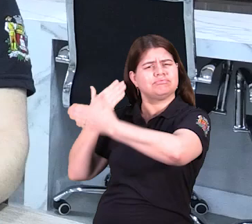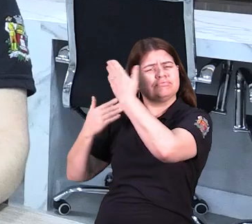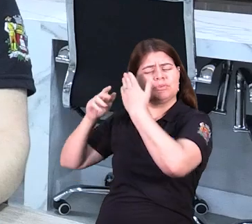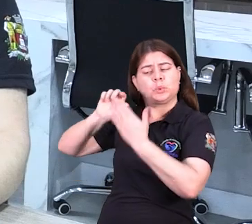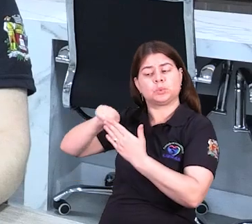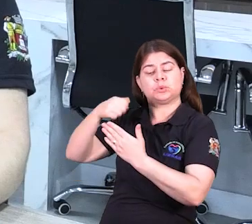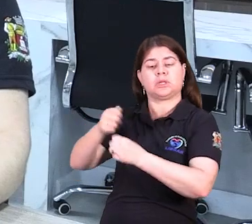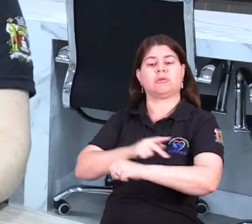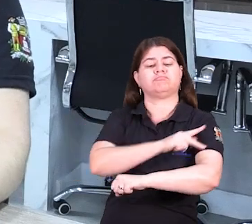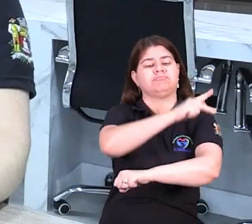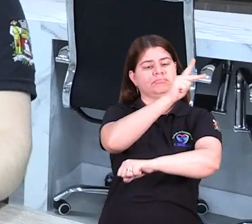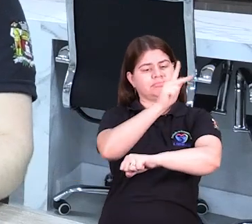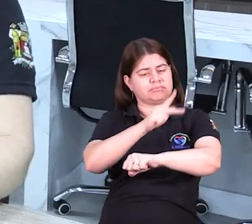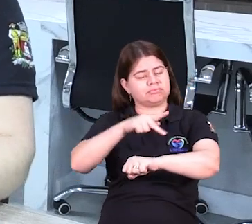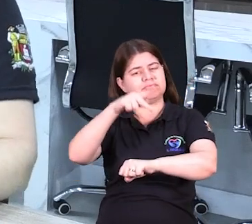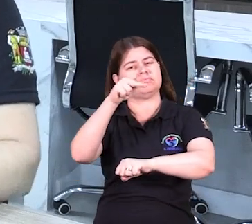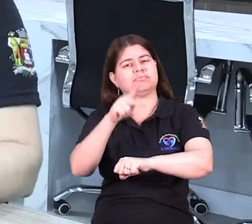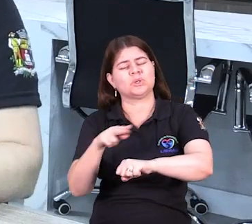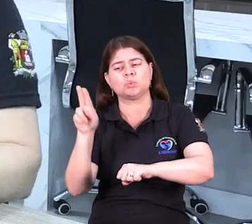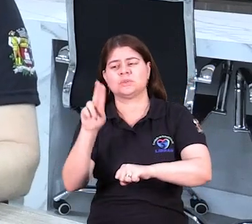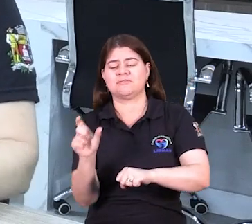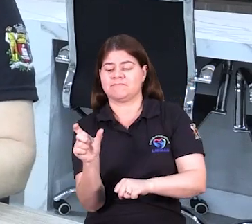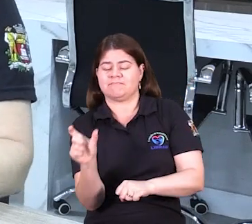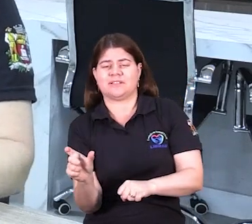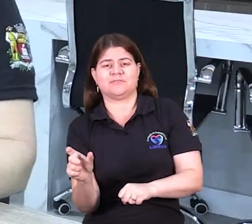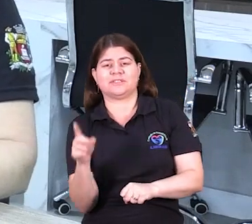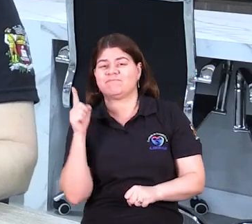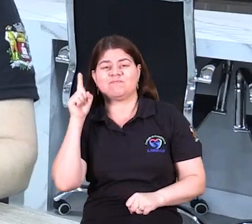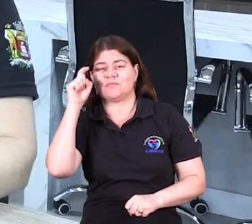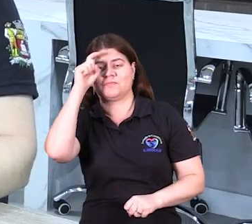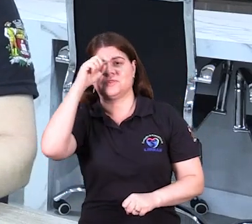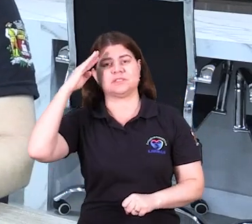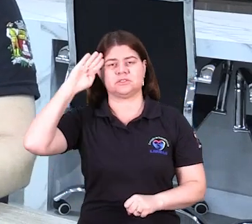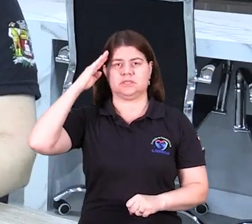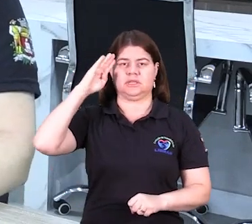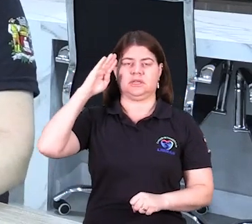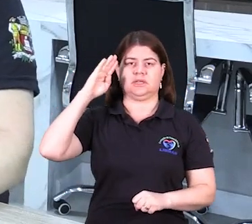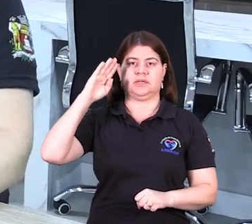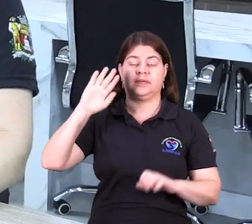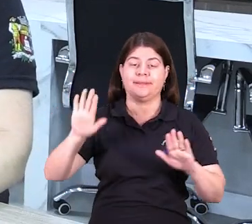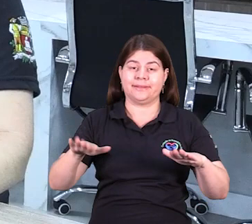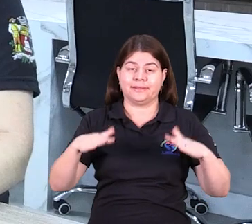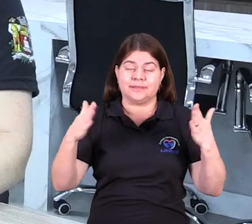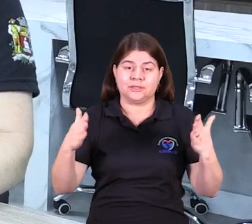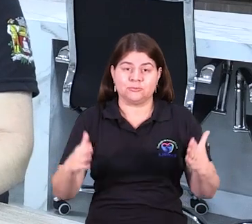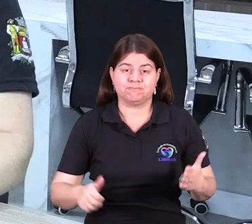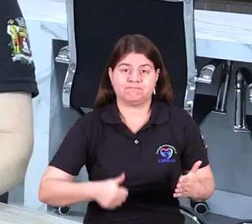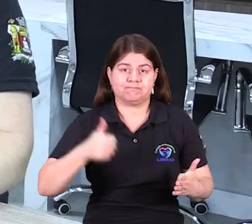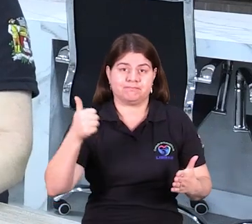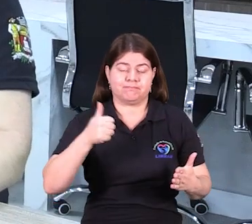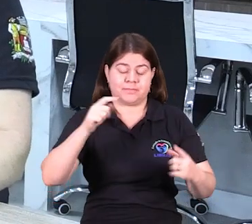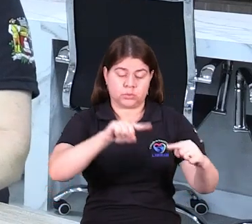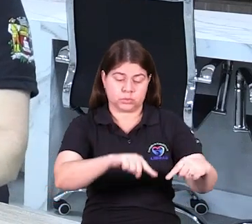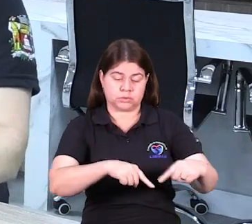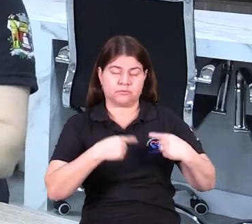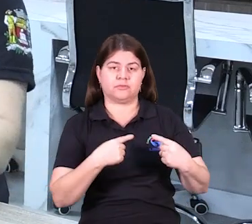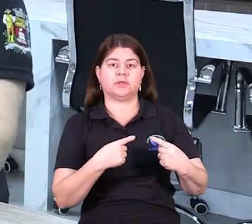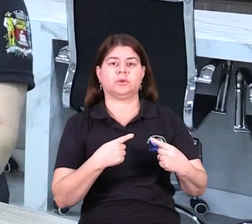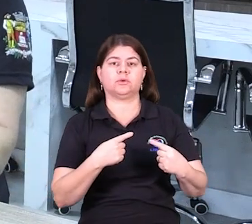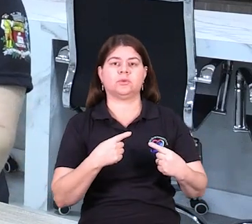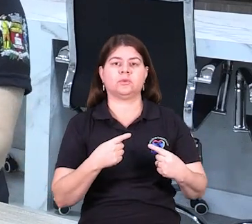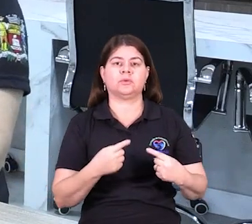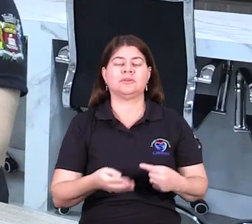estética parnasiana, que usavam mesmo palavras de difícil entendimento. Então, o nosso primeiro desafio foi